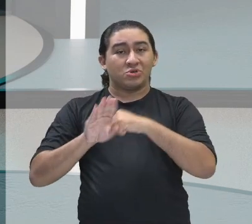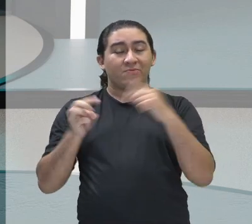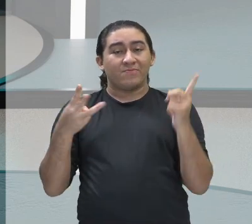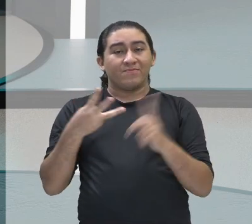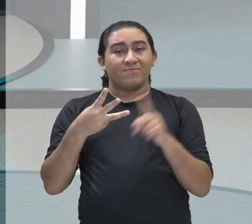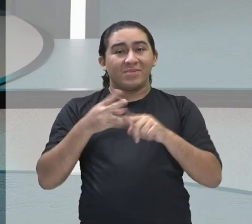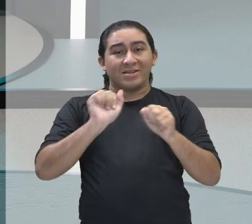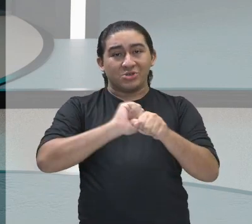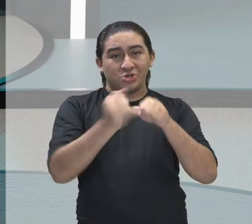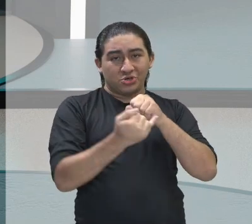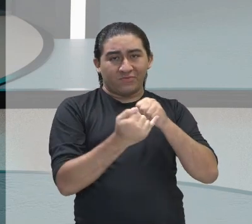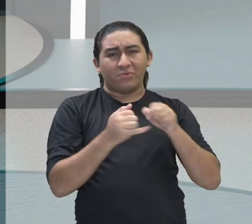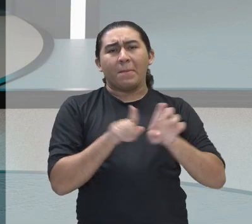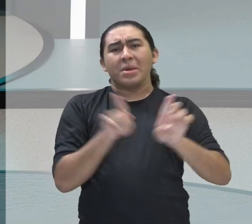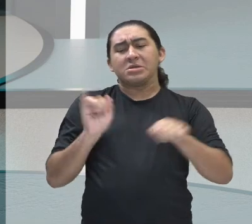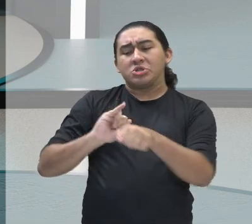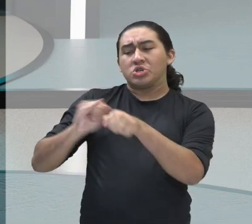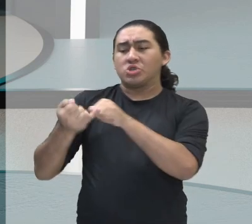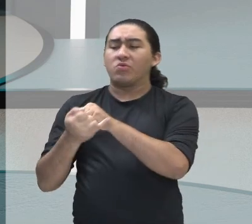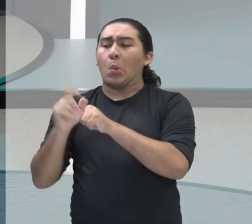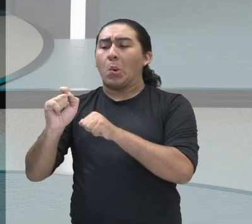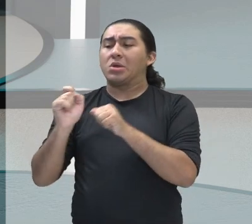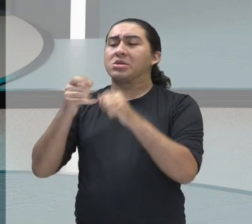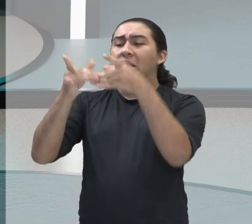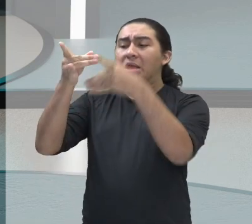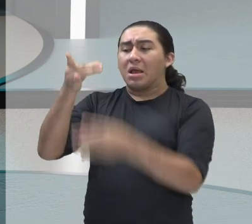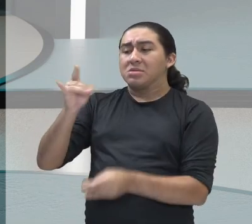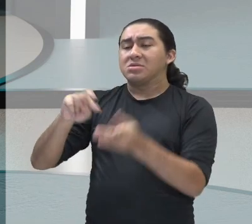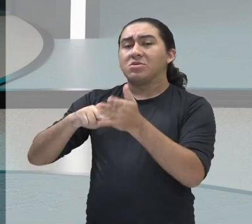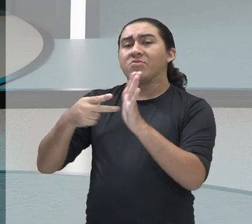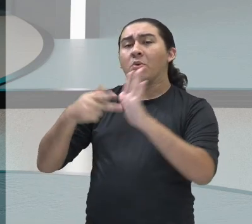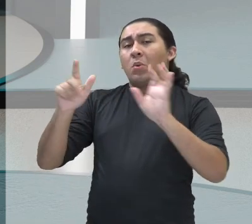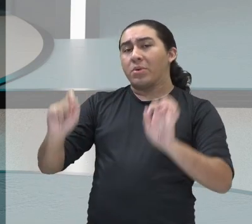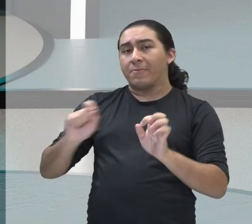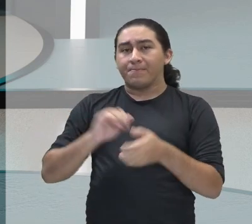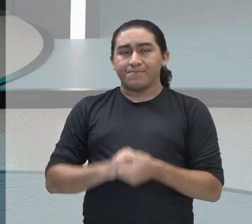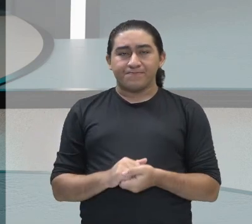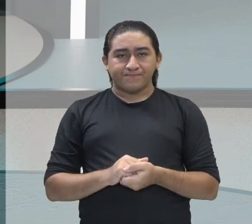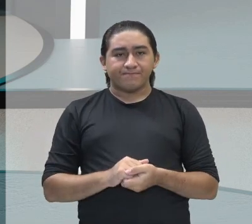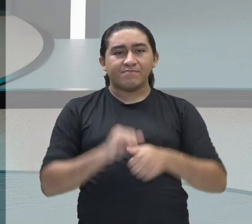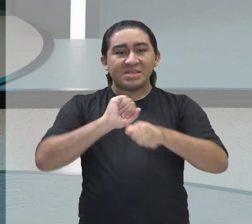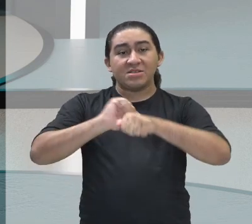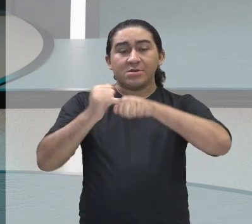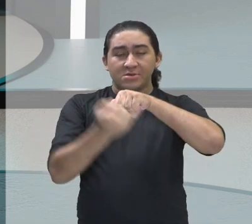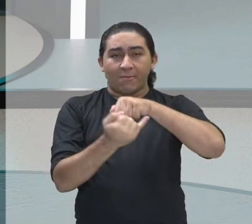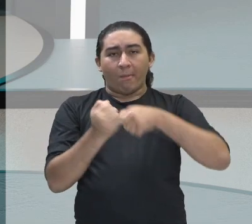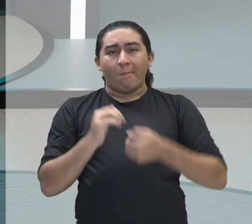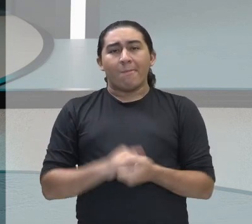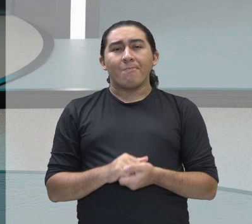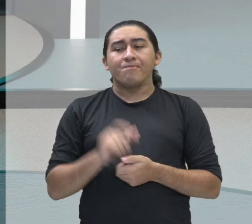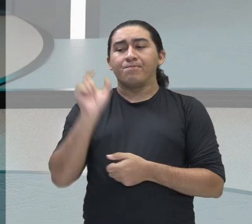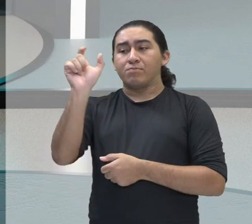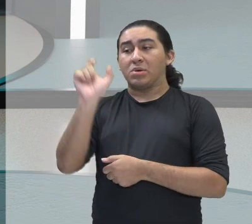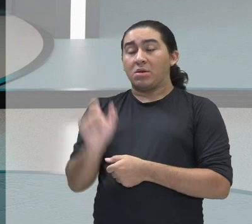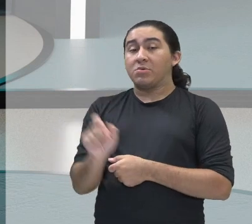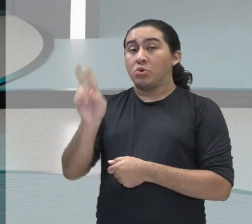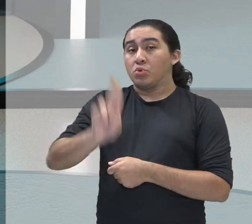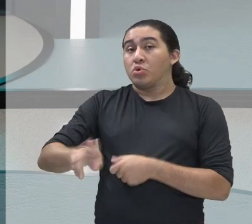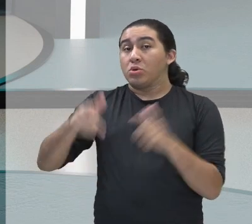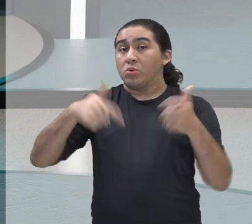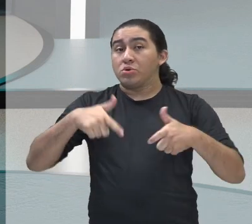adjetivos. O que é um adjetivo? Né? Adjectives em língua inglesa, adjetivos em língua portuguesa. São palavras usadas para